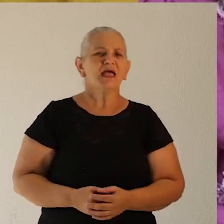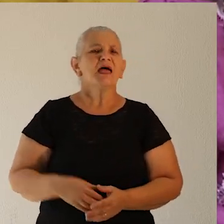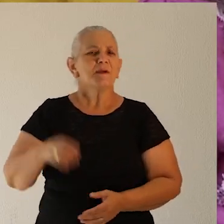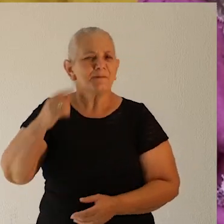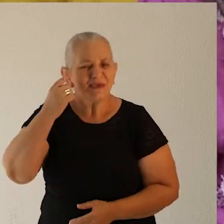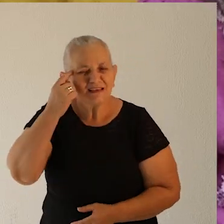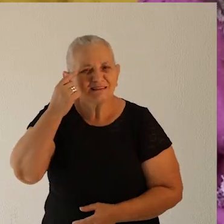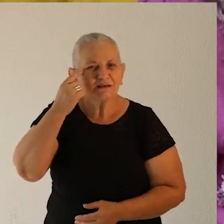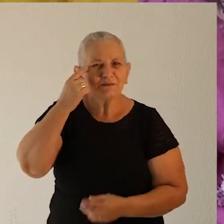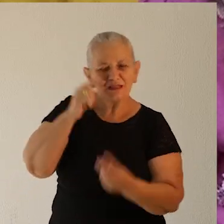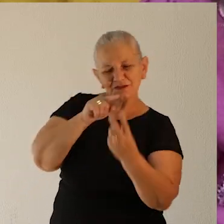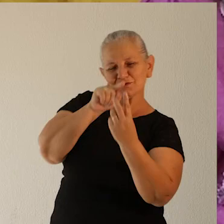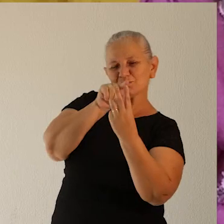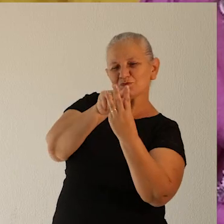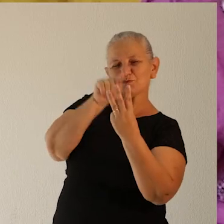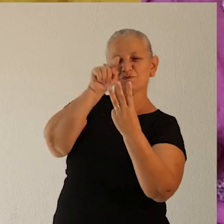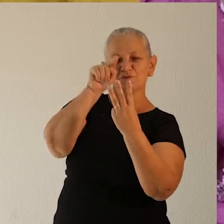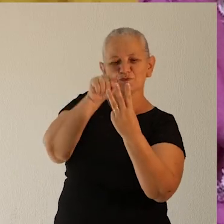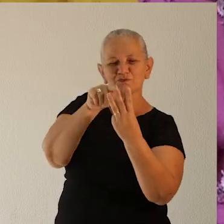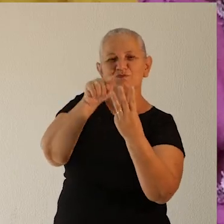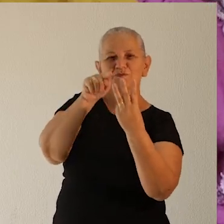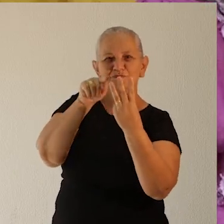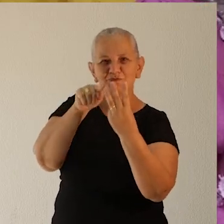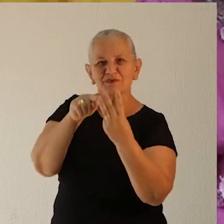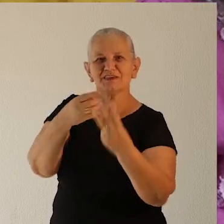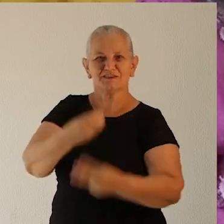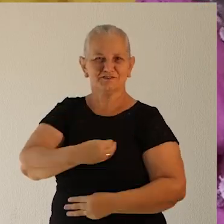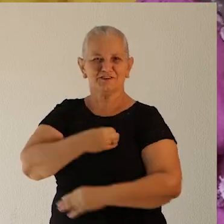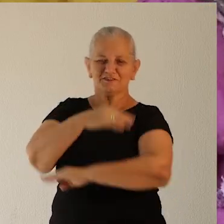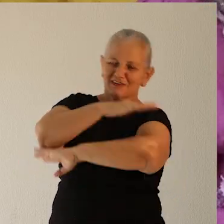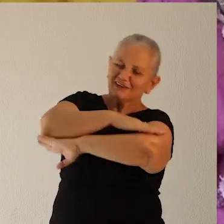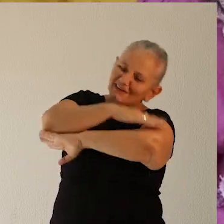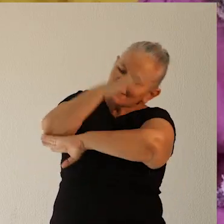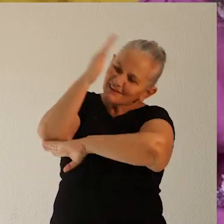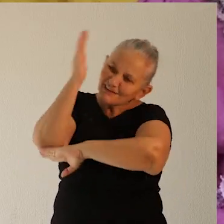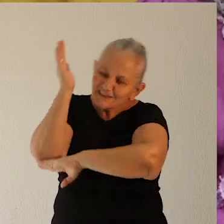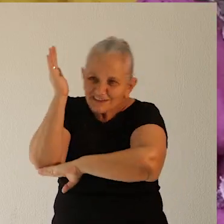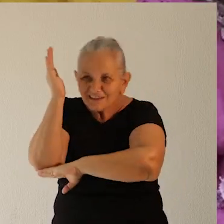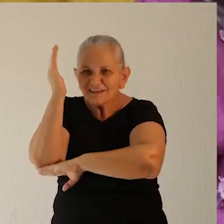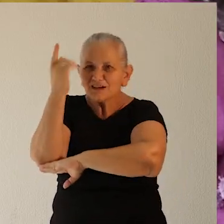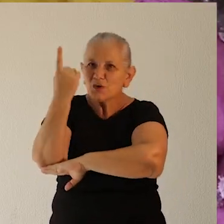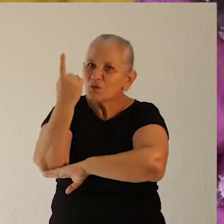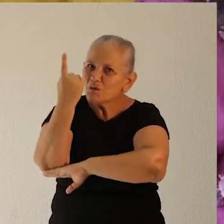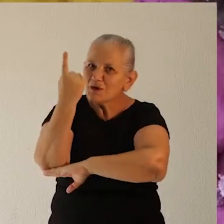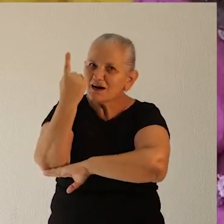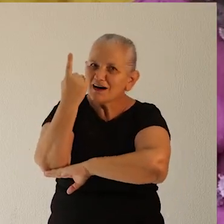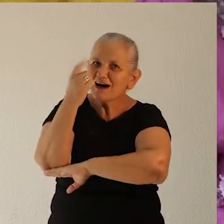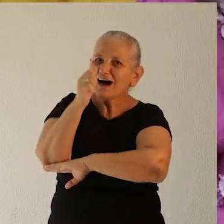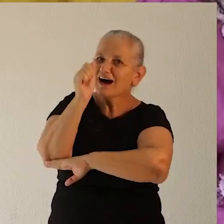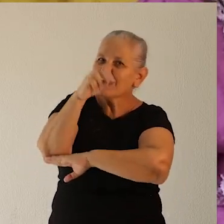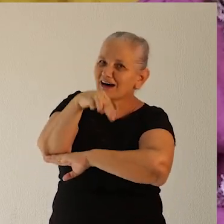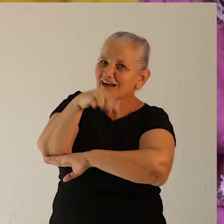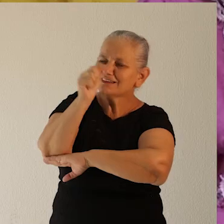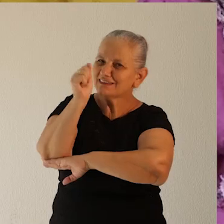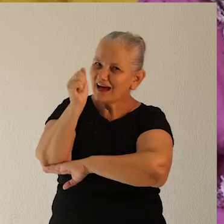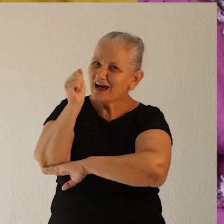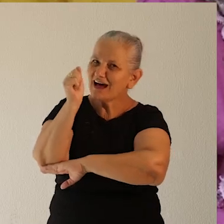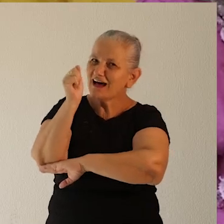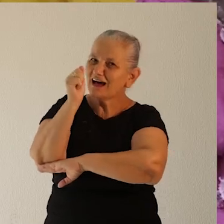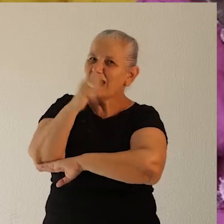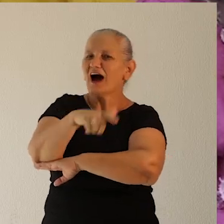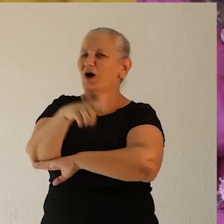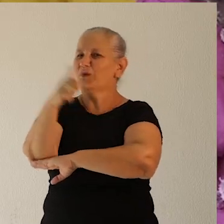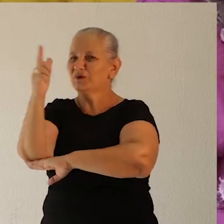Pensaremos em cada menina que vivia naquela janela. Uma que se chamava Arabella, outra que se